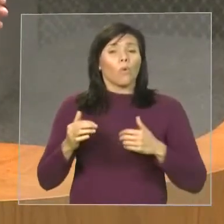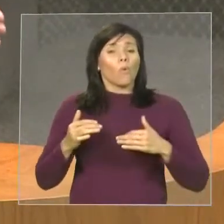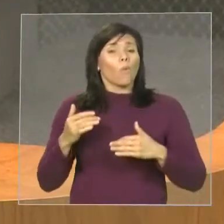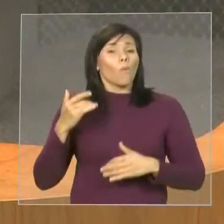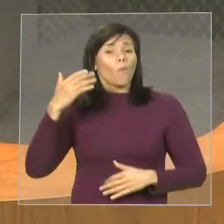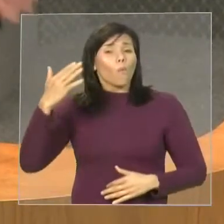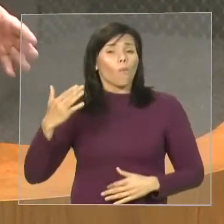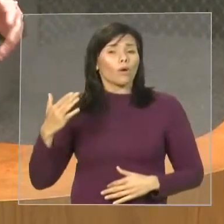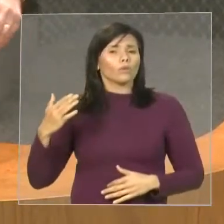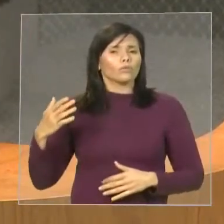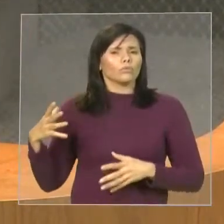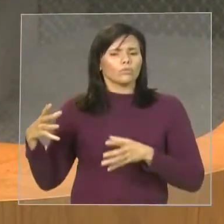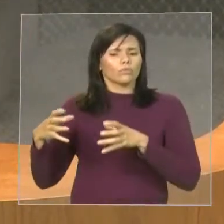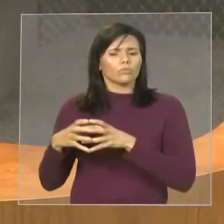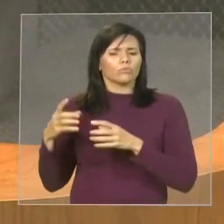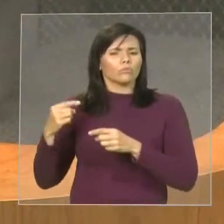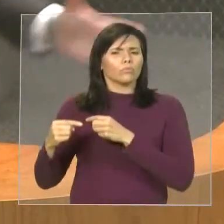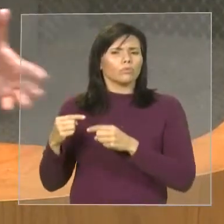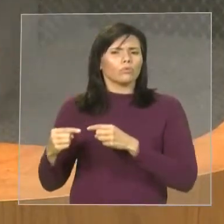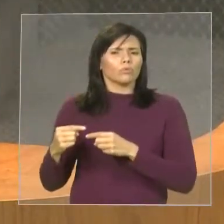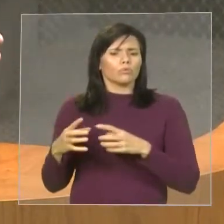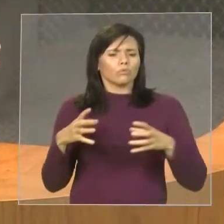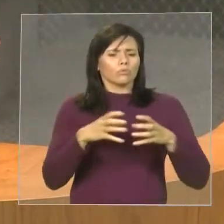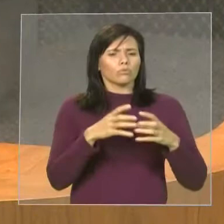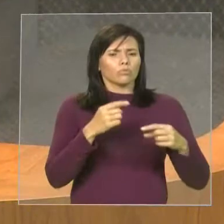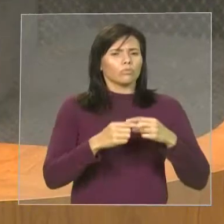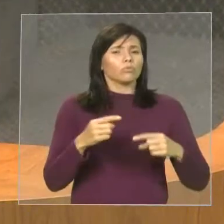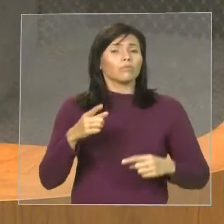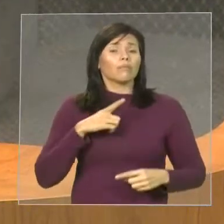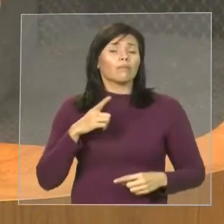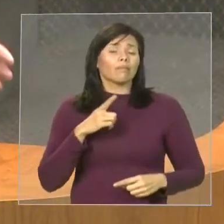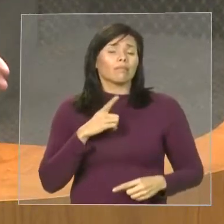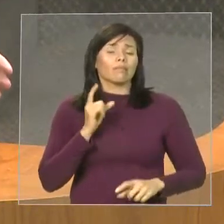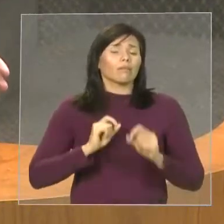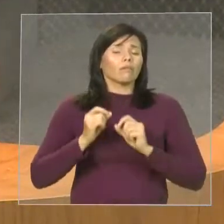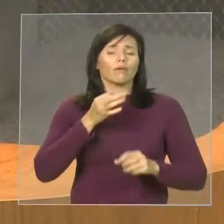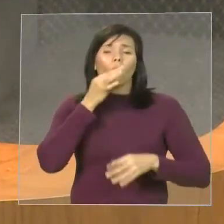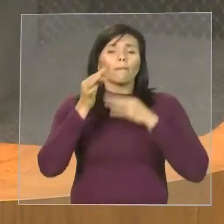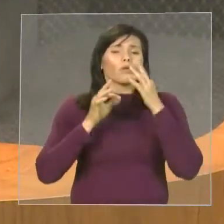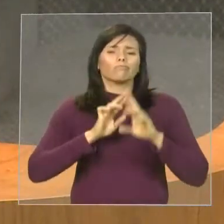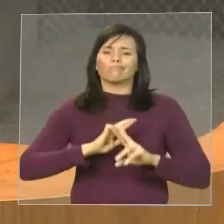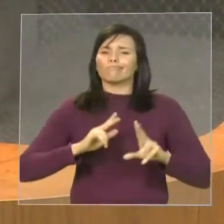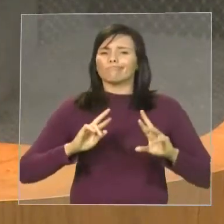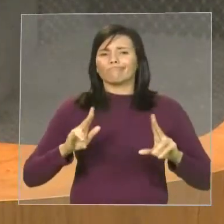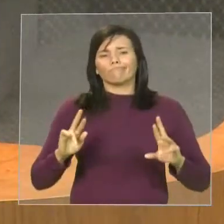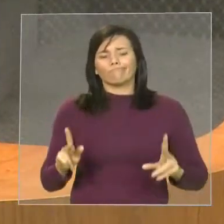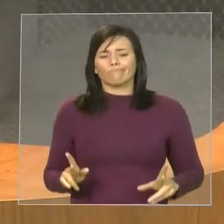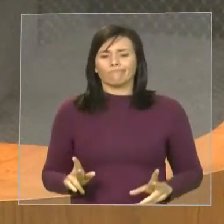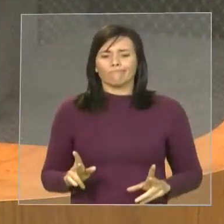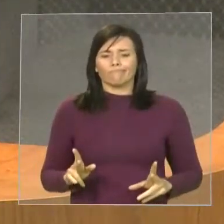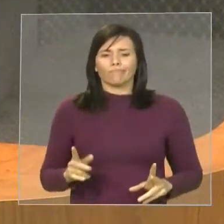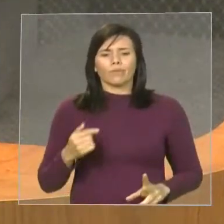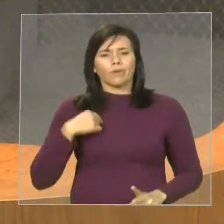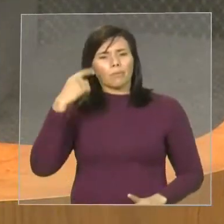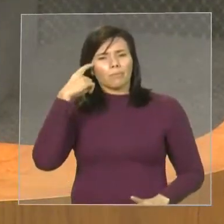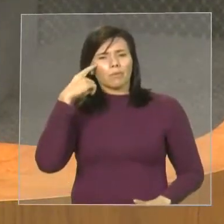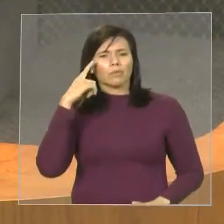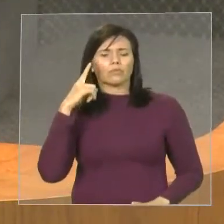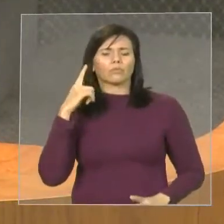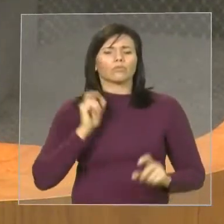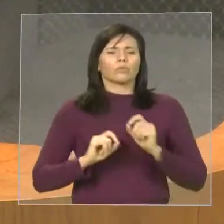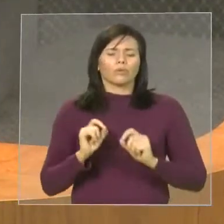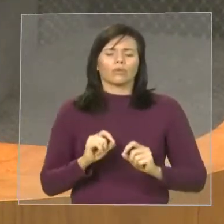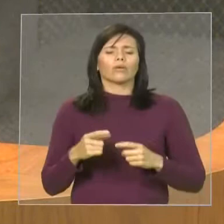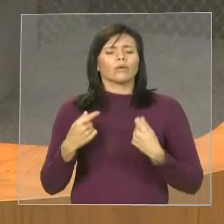cada partido não pode ser defendida porque está nessa grande coligação. Nas eleições é momento dos partidos mostrarem a sua cara, mostrarem